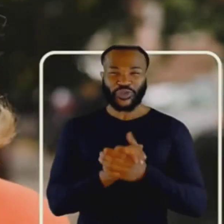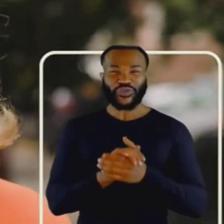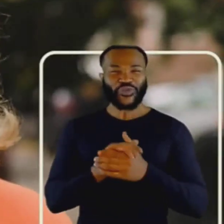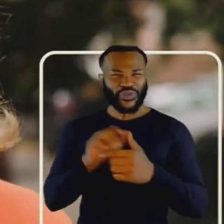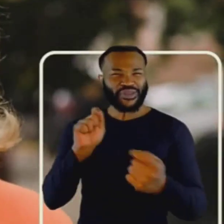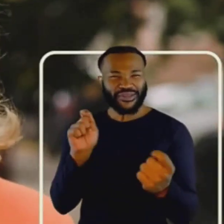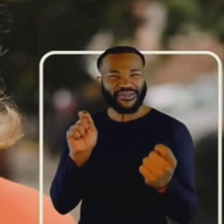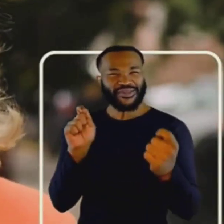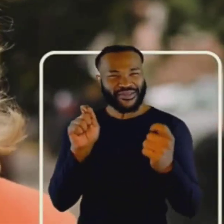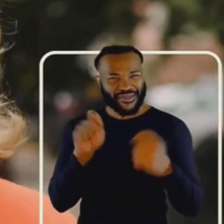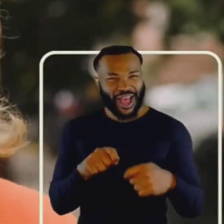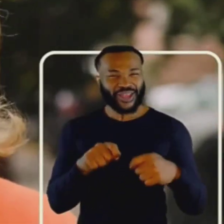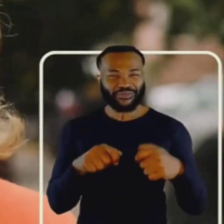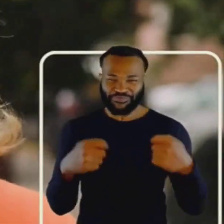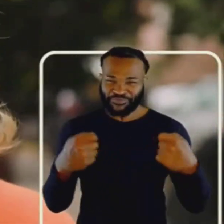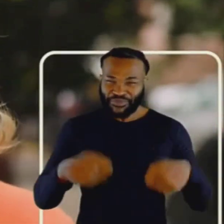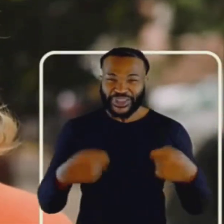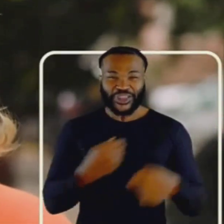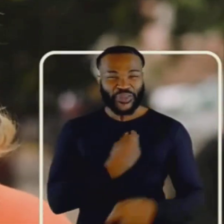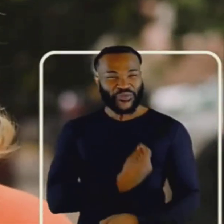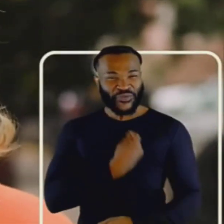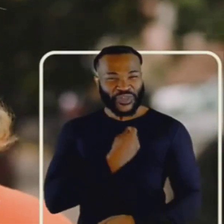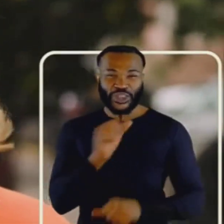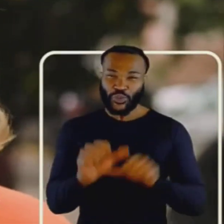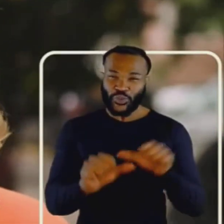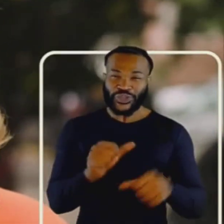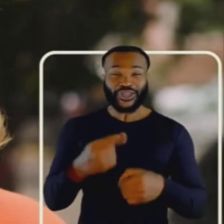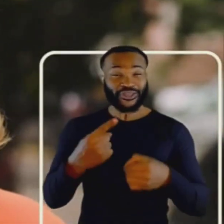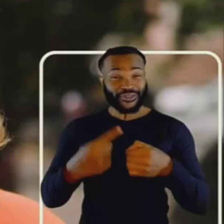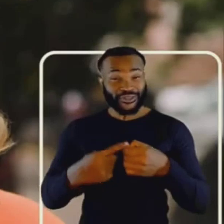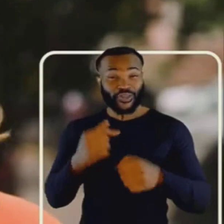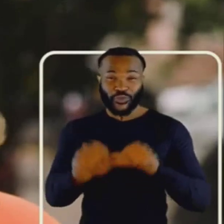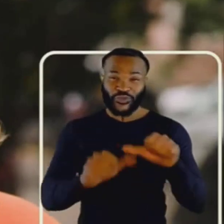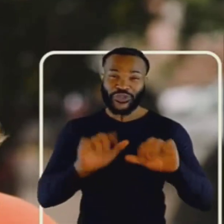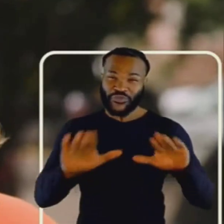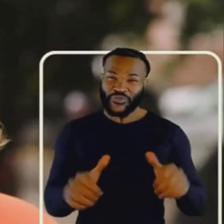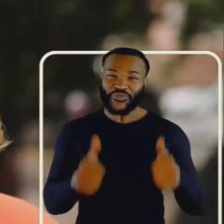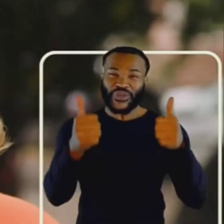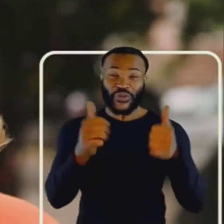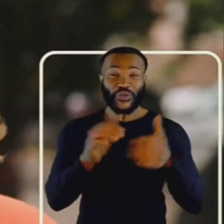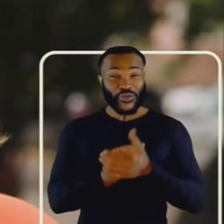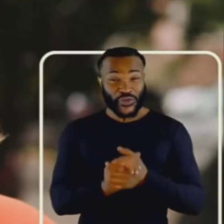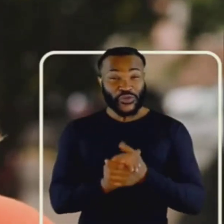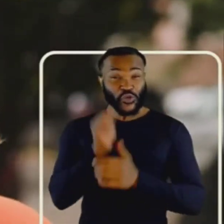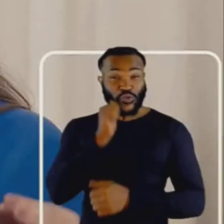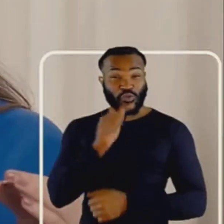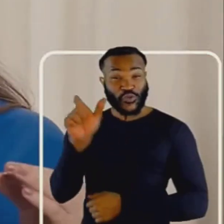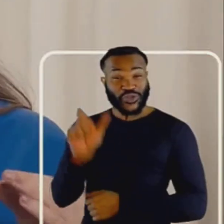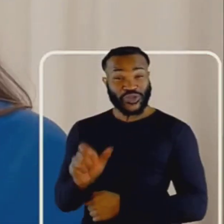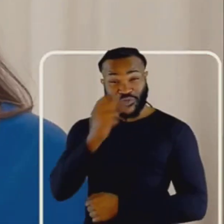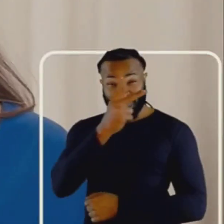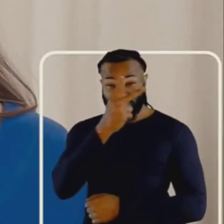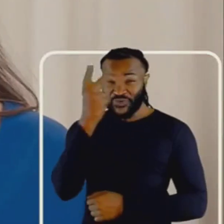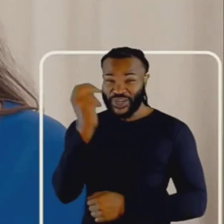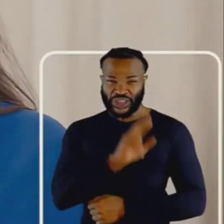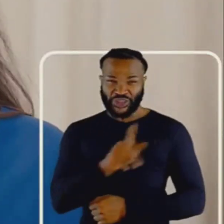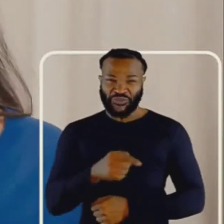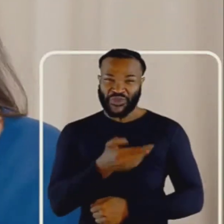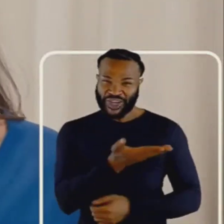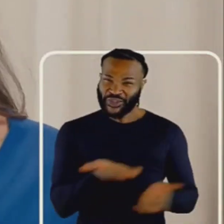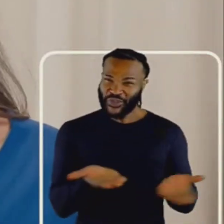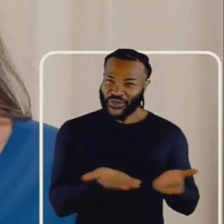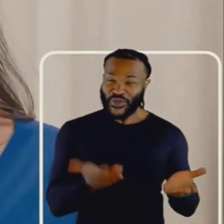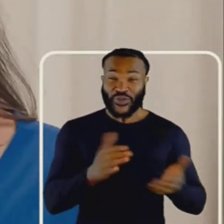juntos e juntas é possível e necessário mudar a vida, mudar a cidade para melhor. Com uma prefeita, que